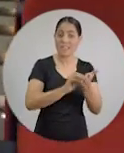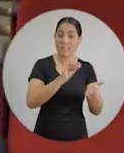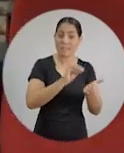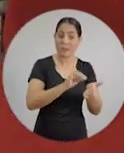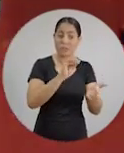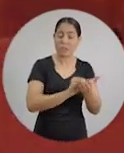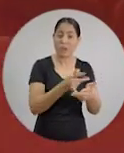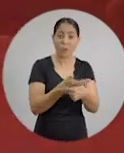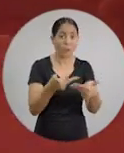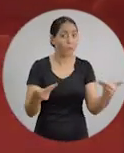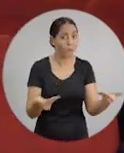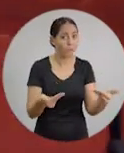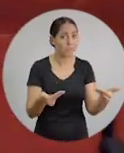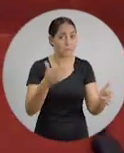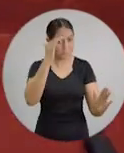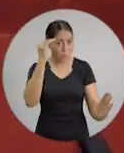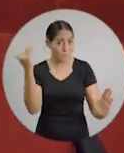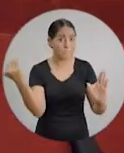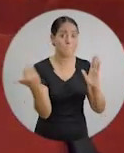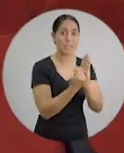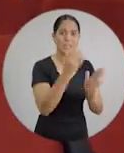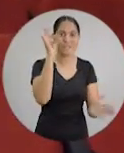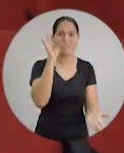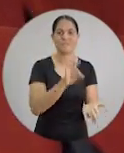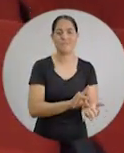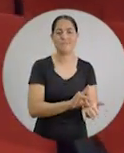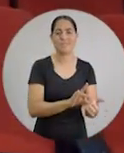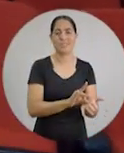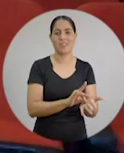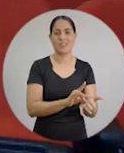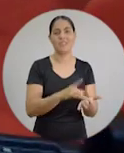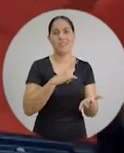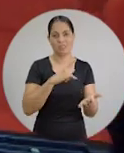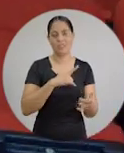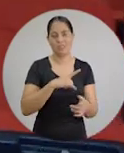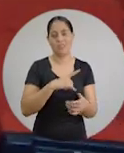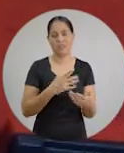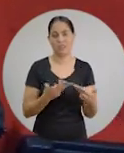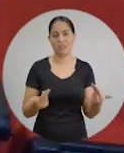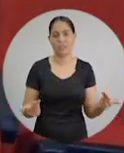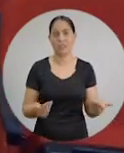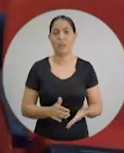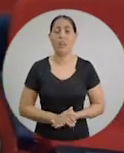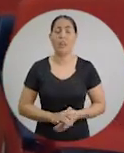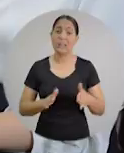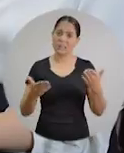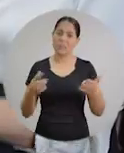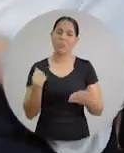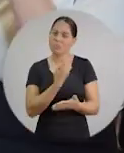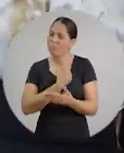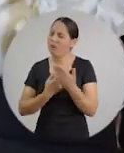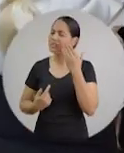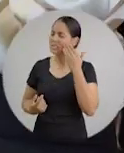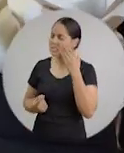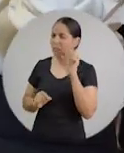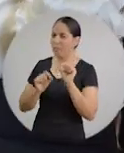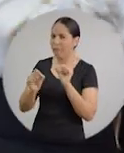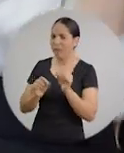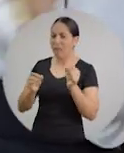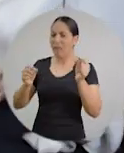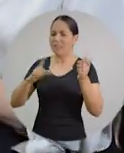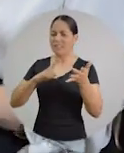que está faltando para a gente poder, de fato, fazer um combate com uma efetividade ainda maior. E a gente sabe que